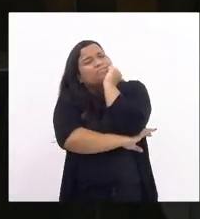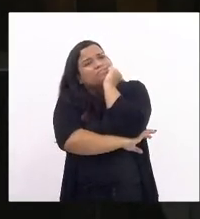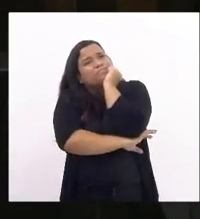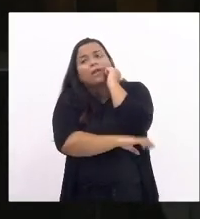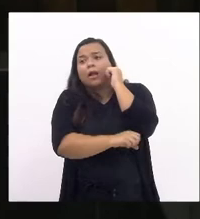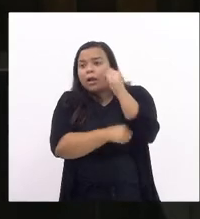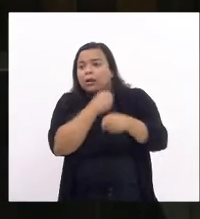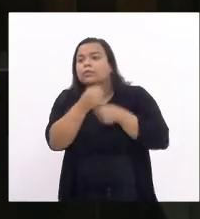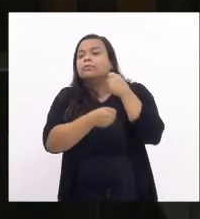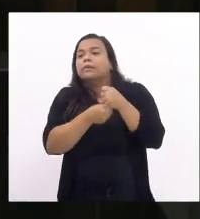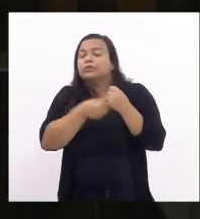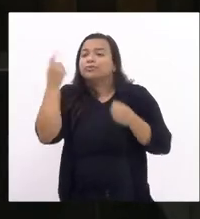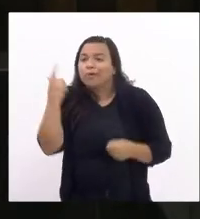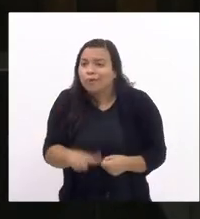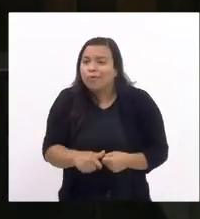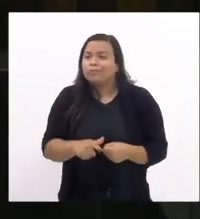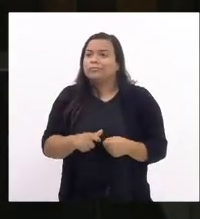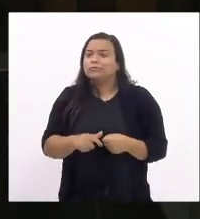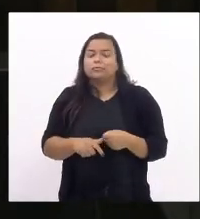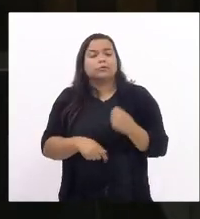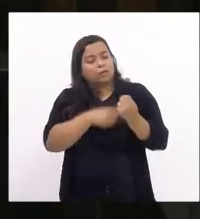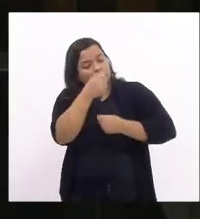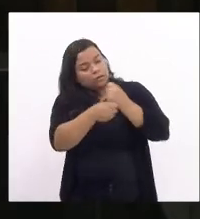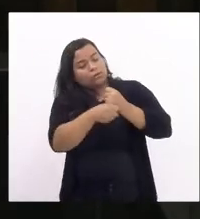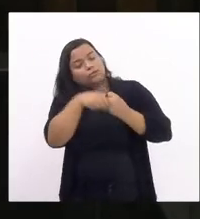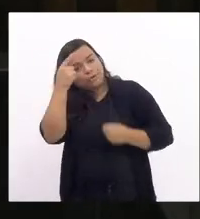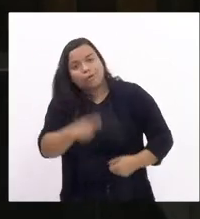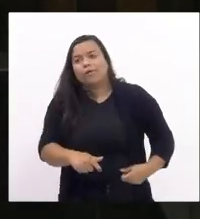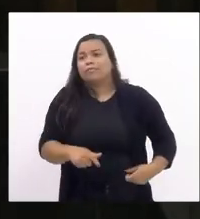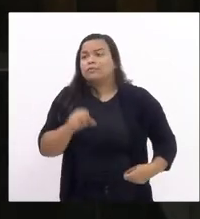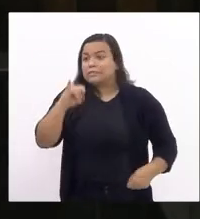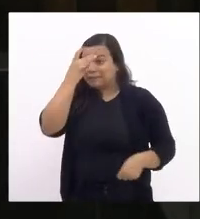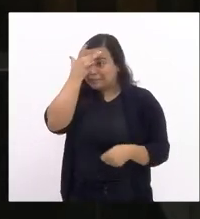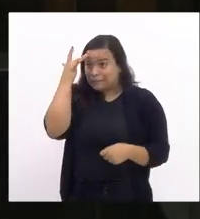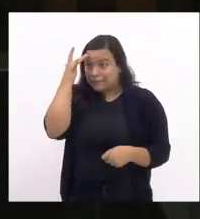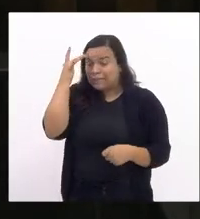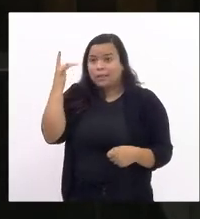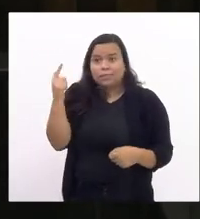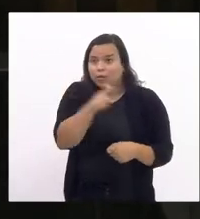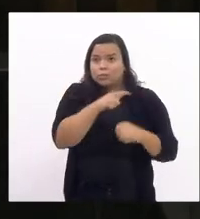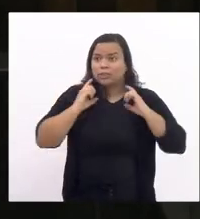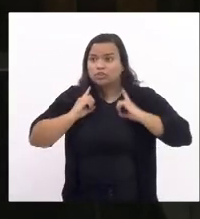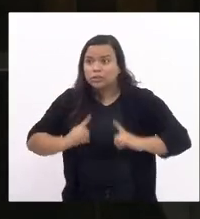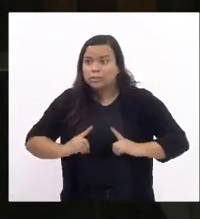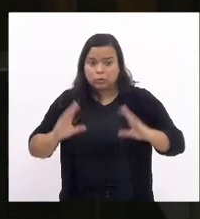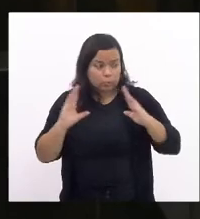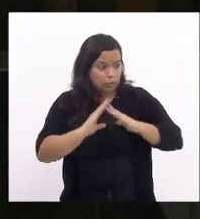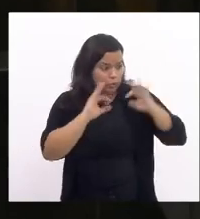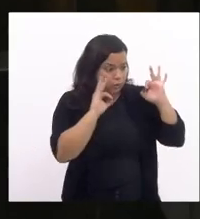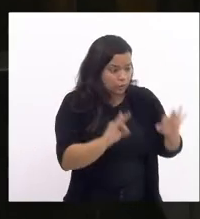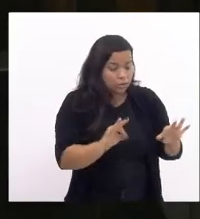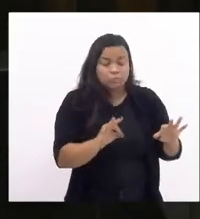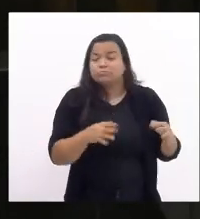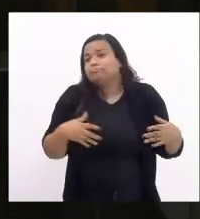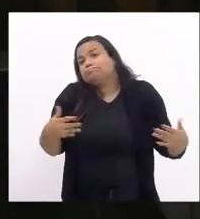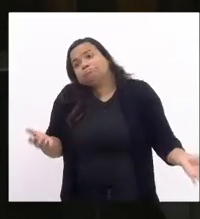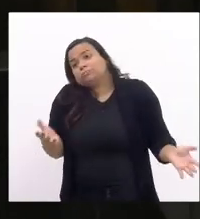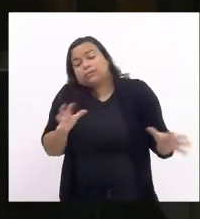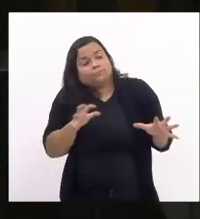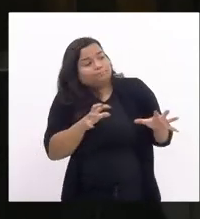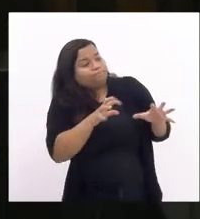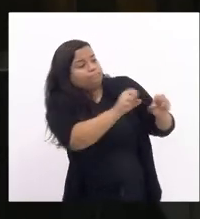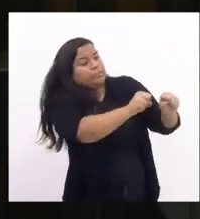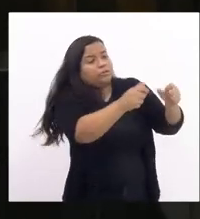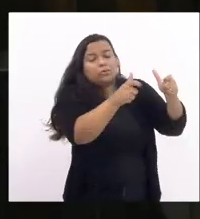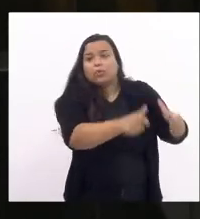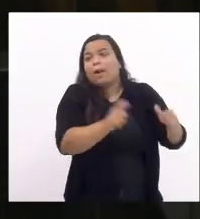novo. Porque enquanto as pessoas não tiverem um morar digno, elas vão ter que morar onde for possível.